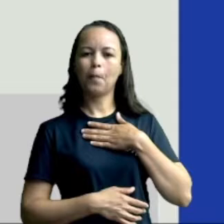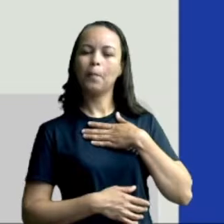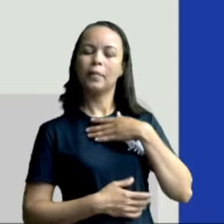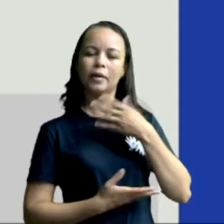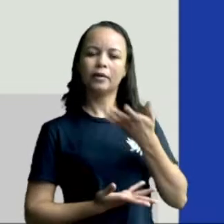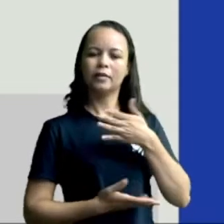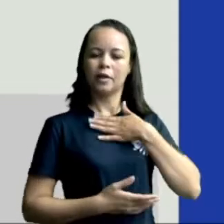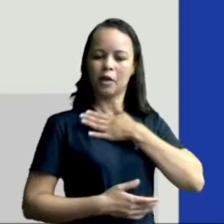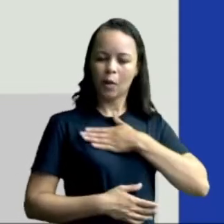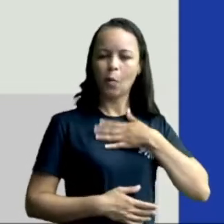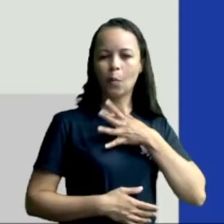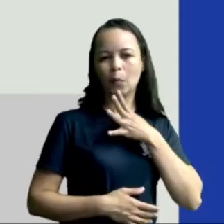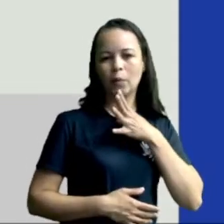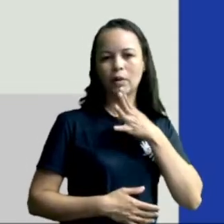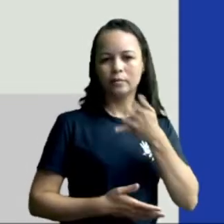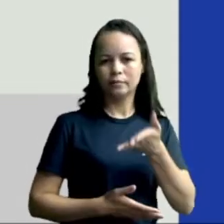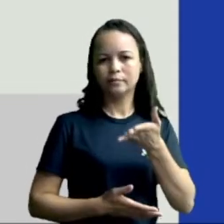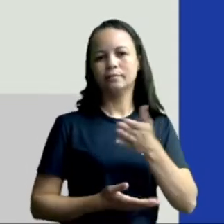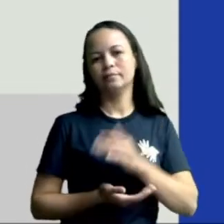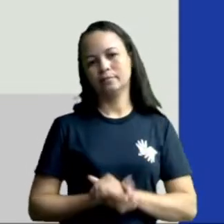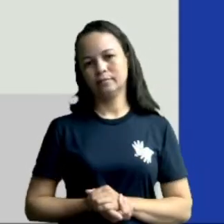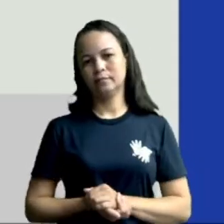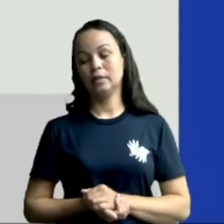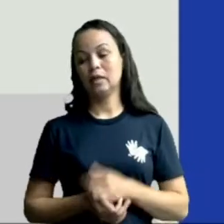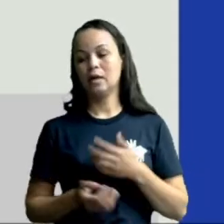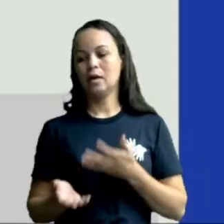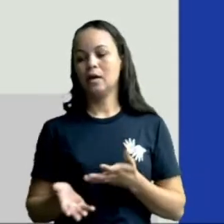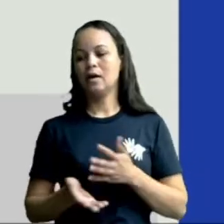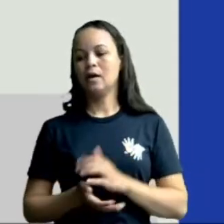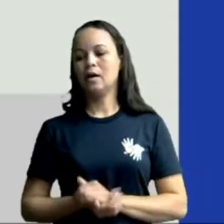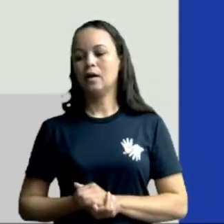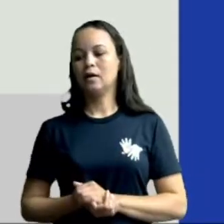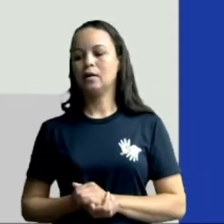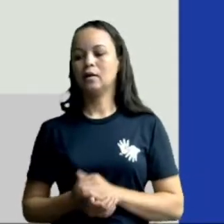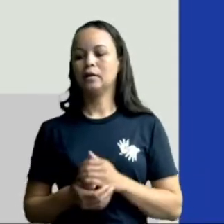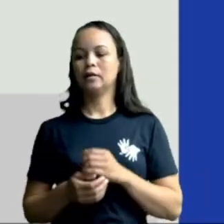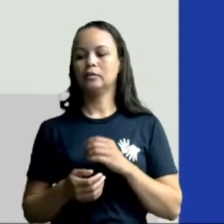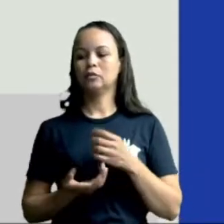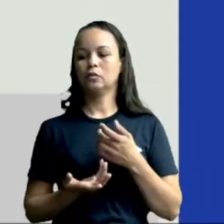encantaria conhecê-lo. Hacer una sugerencia,